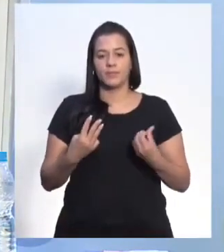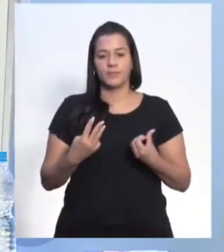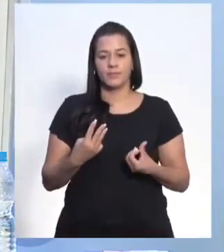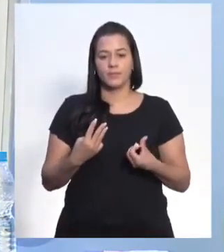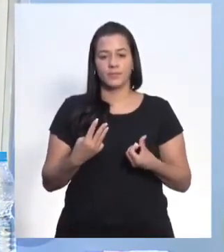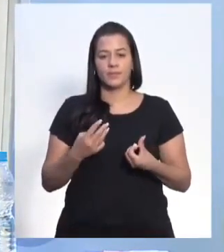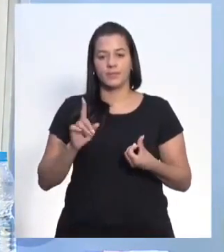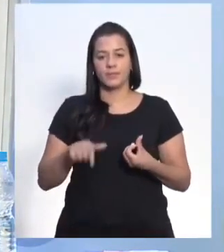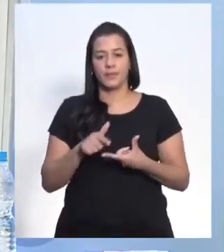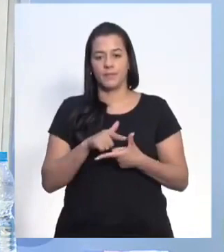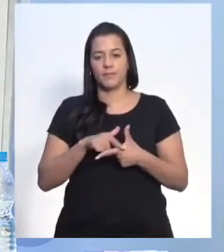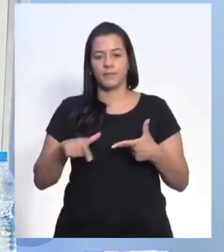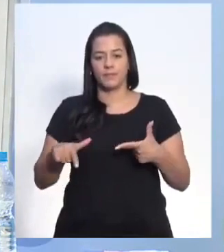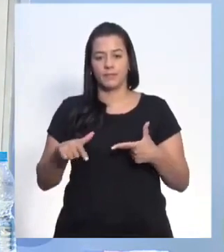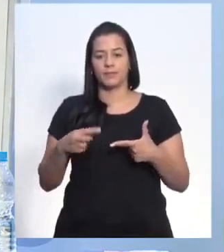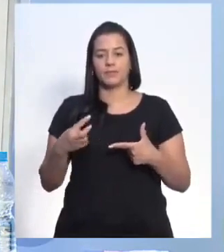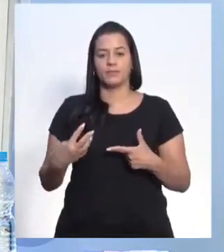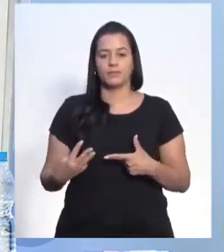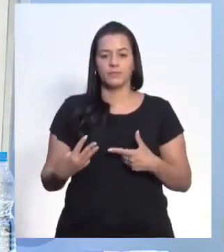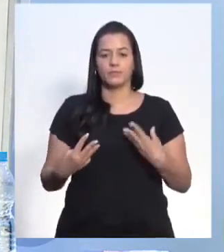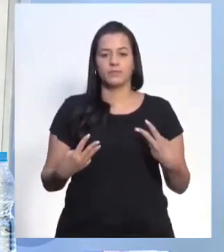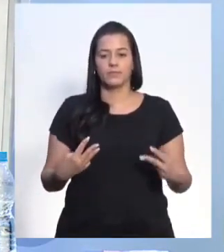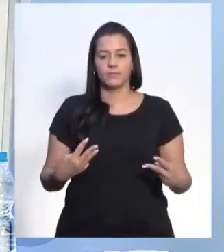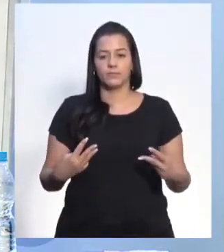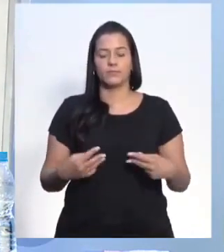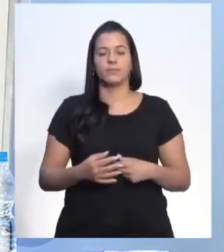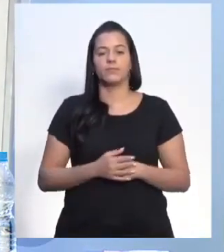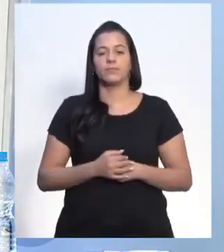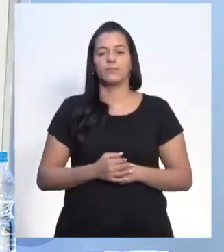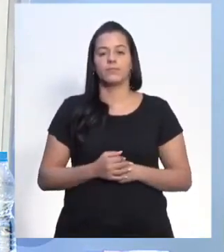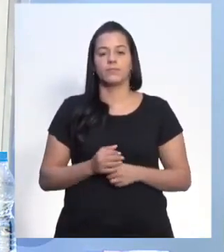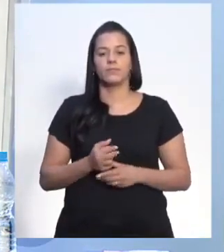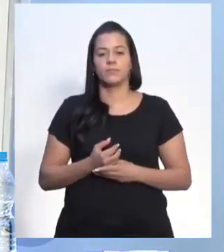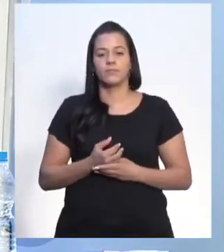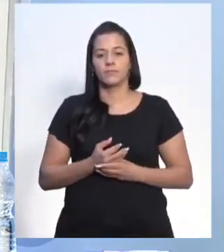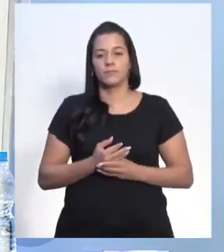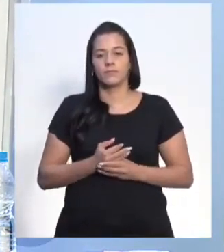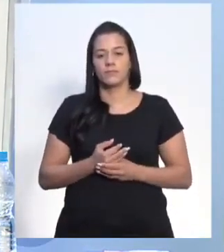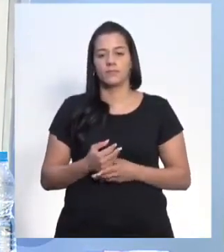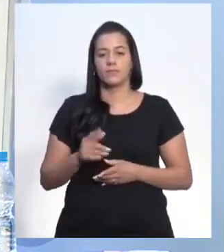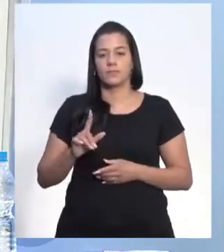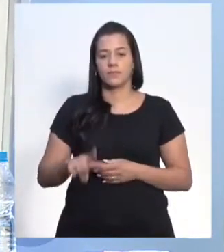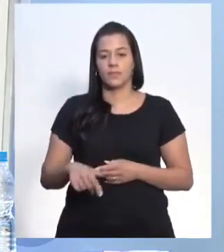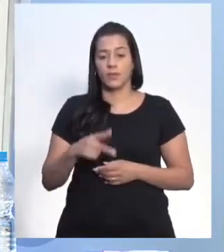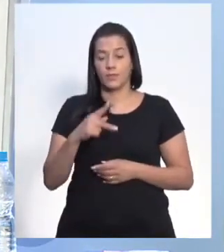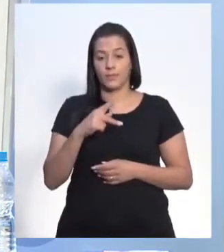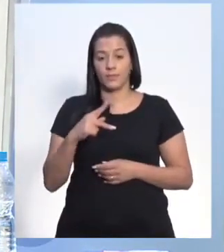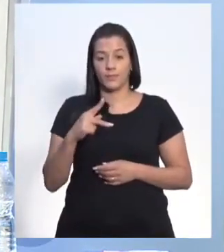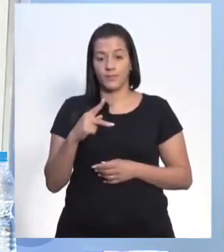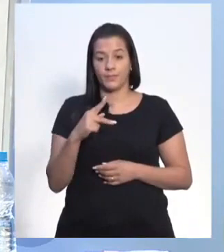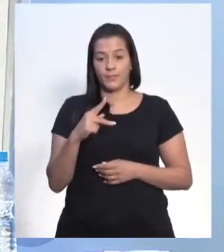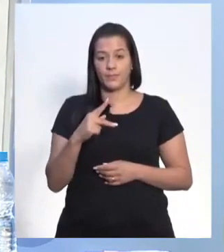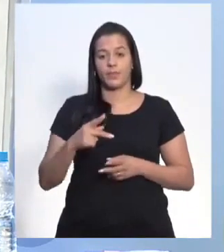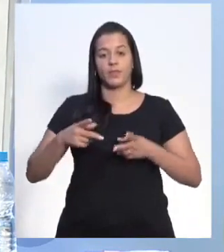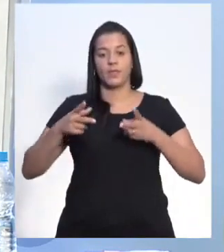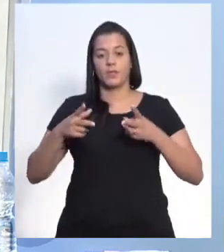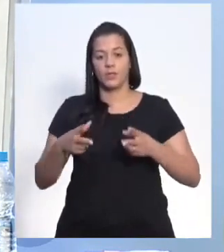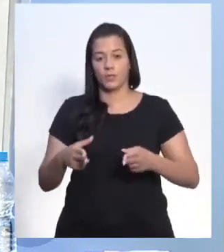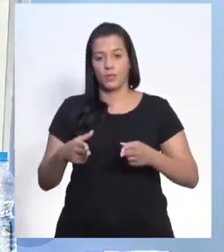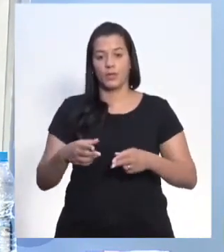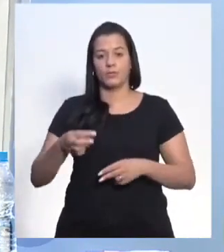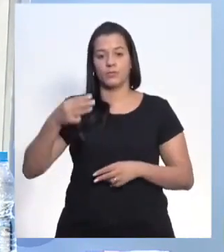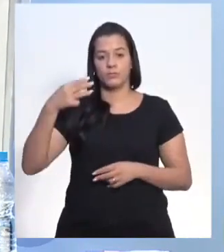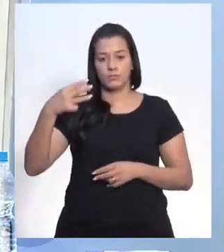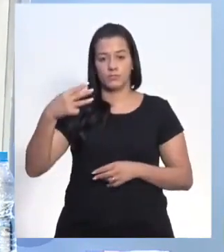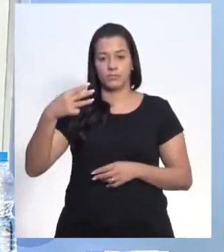professora. Metade é par e metade é ímpar. Então, a probabilidade é o valor do quanto a gente pode ocorrer no evento, são